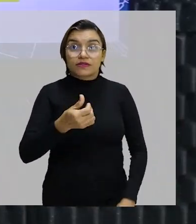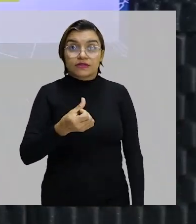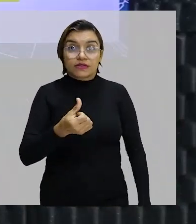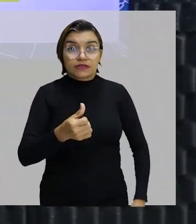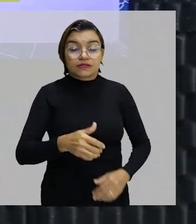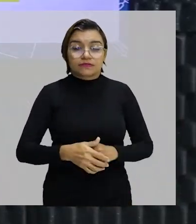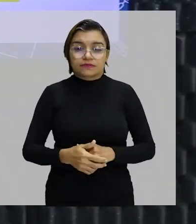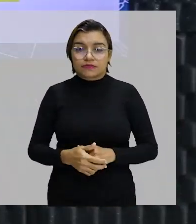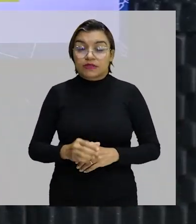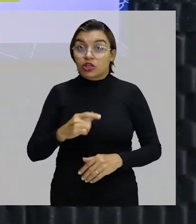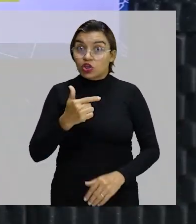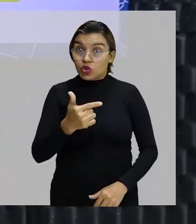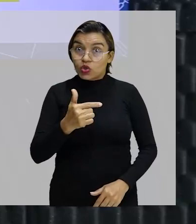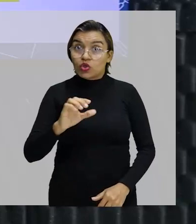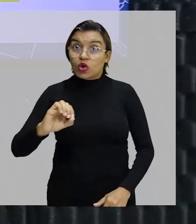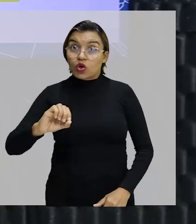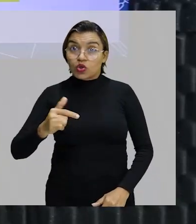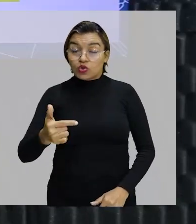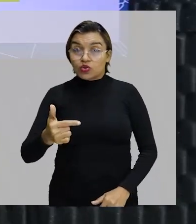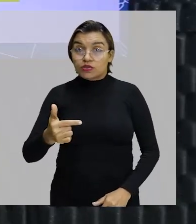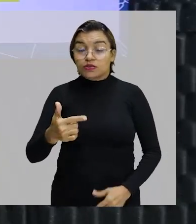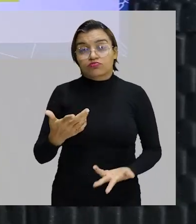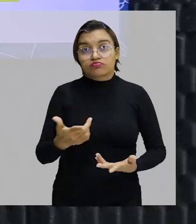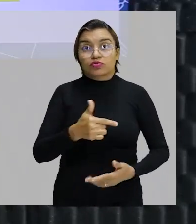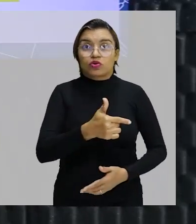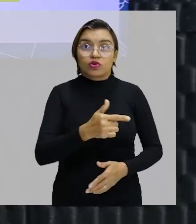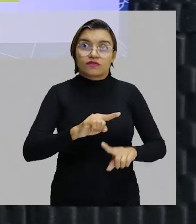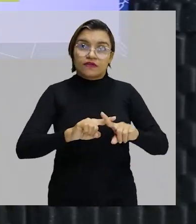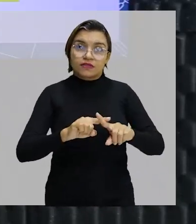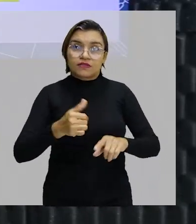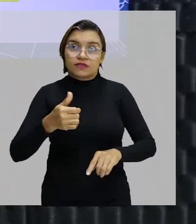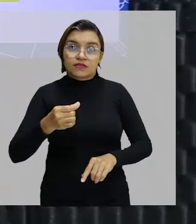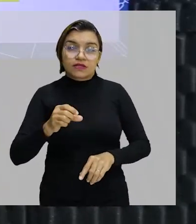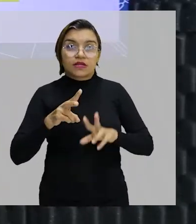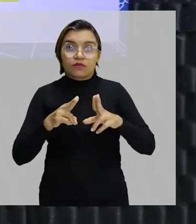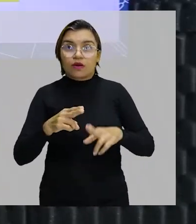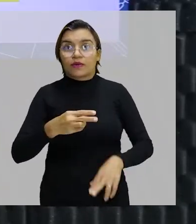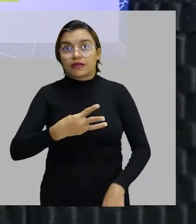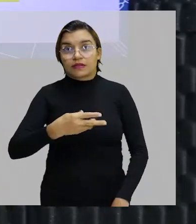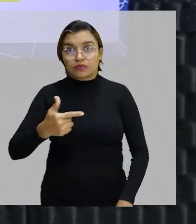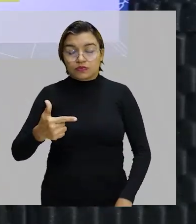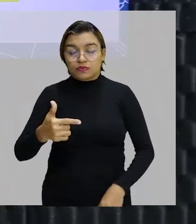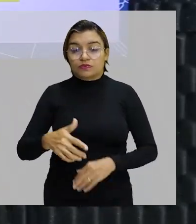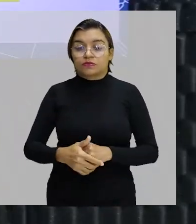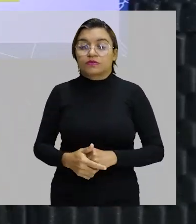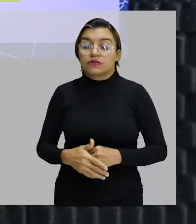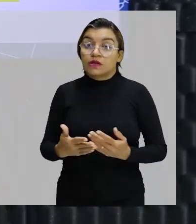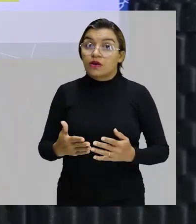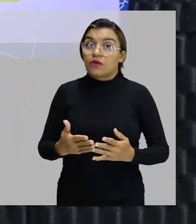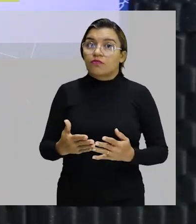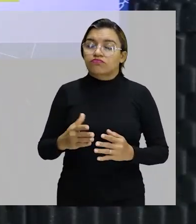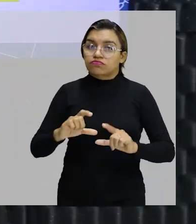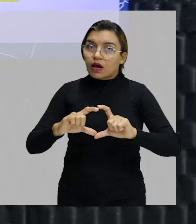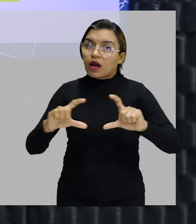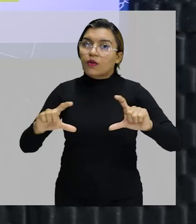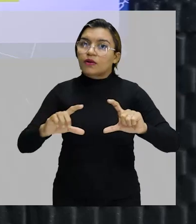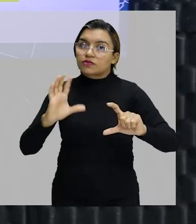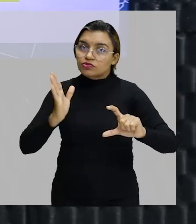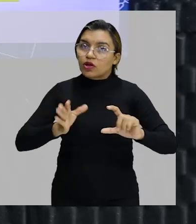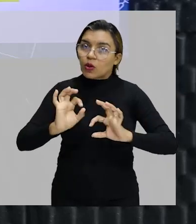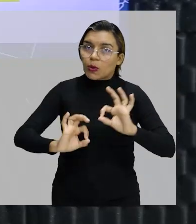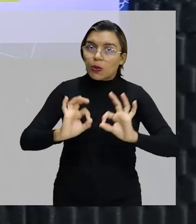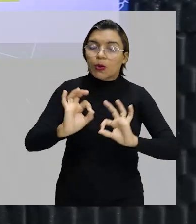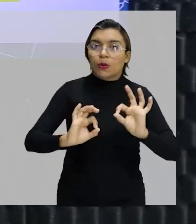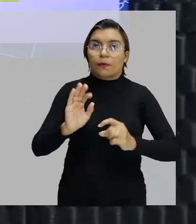temos 2 oxigênios, 2 vezes 16, 32. E a equação, já balanceada, nos mostra que nós